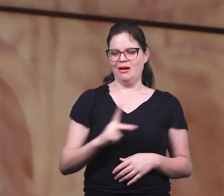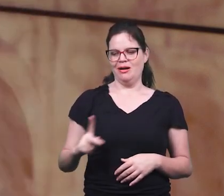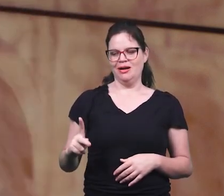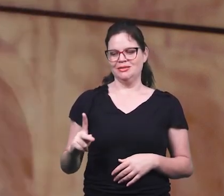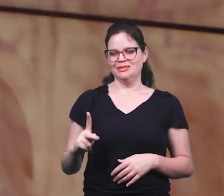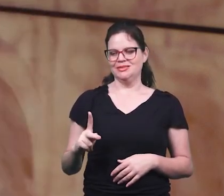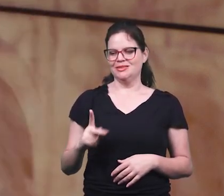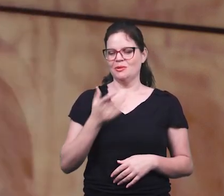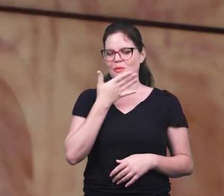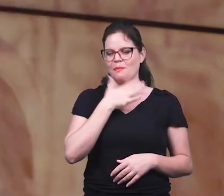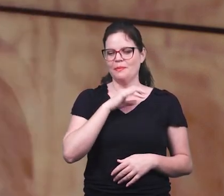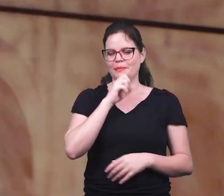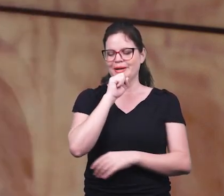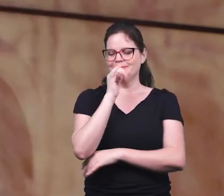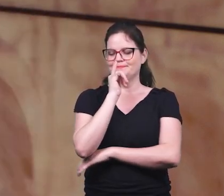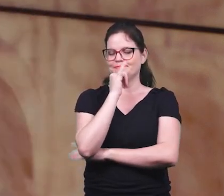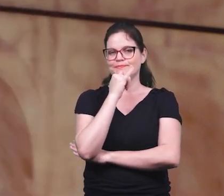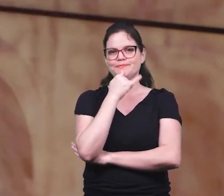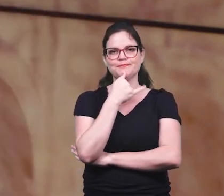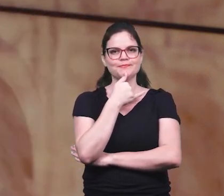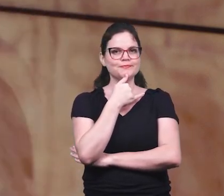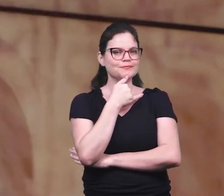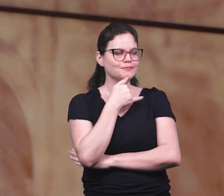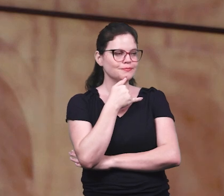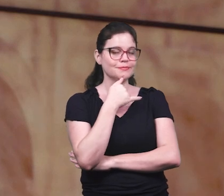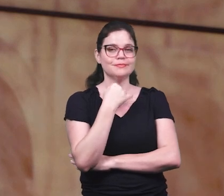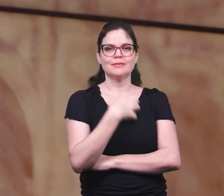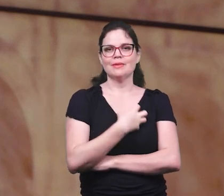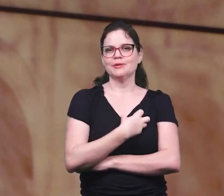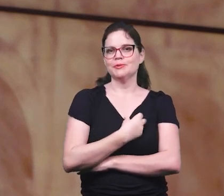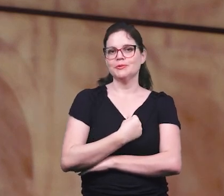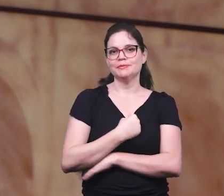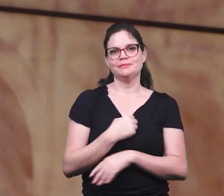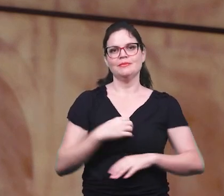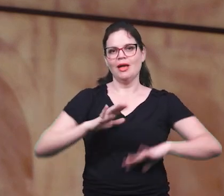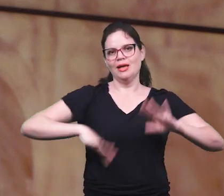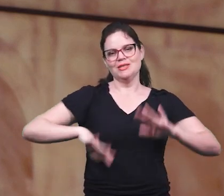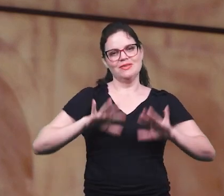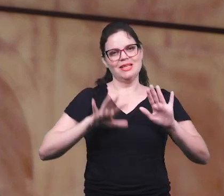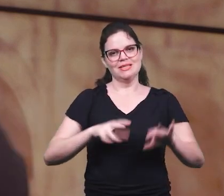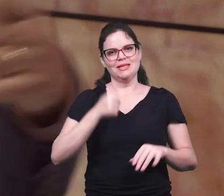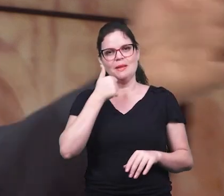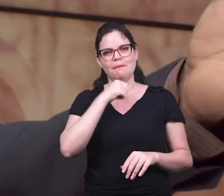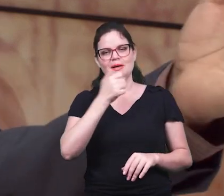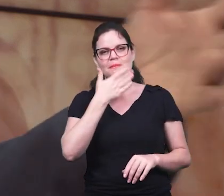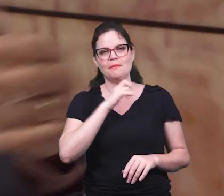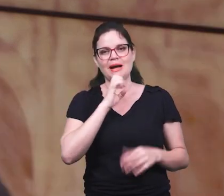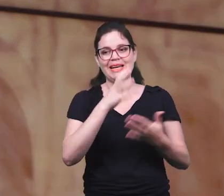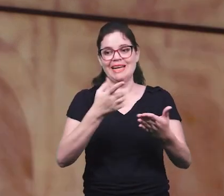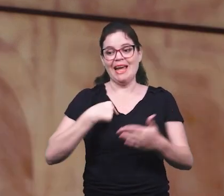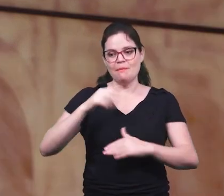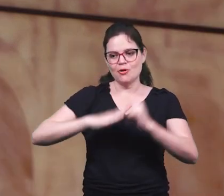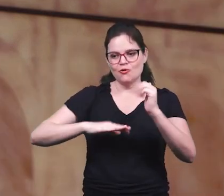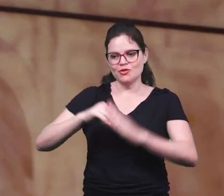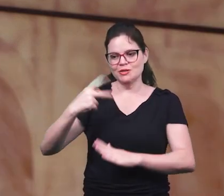pai não queria aquilo para ele, filho, de jeito nenhum. Às vezes tem essas coisas, né? Os pais querem uma coisa para os filhos, os filhos querem outra, né?